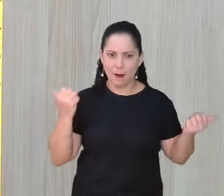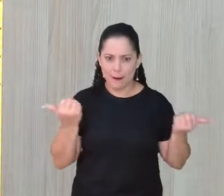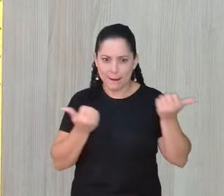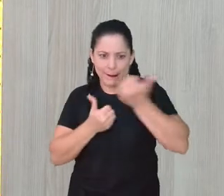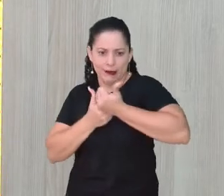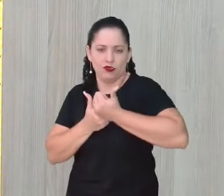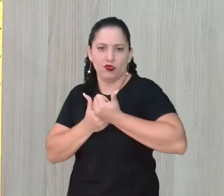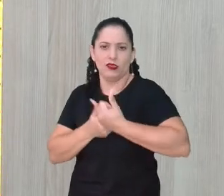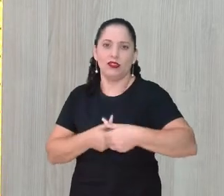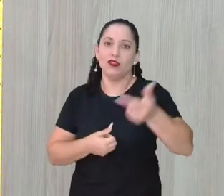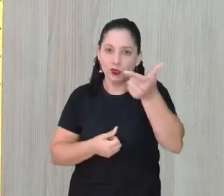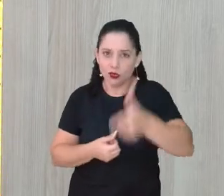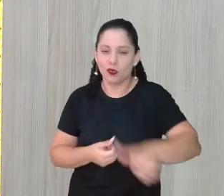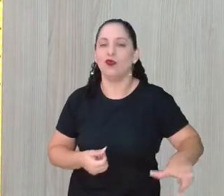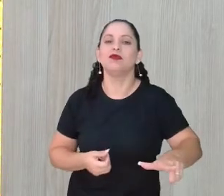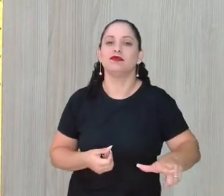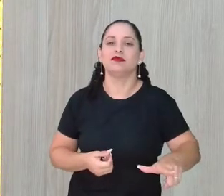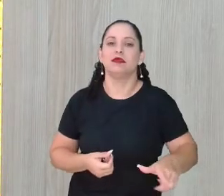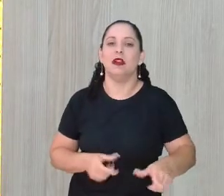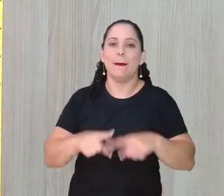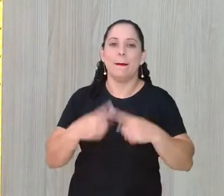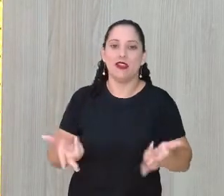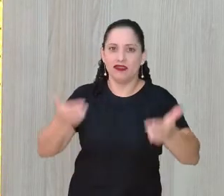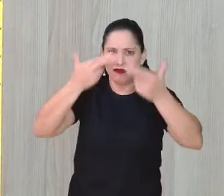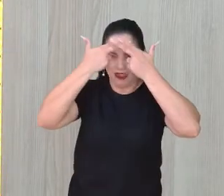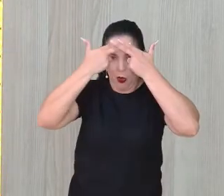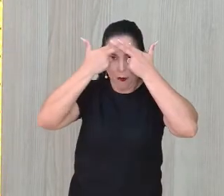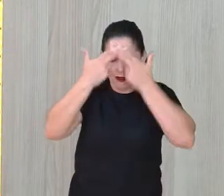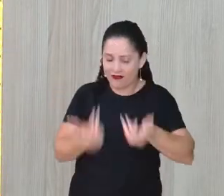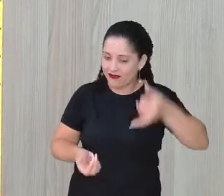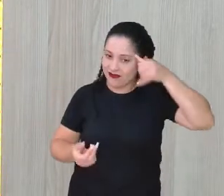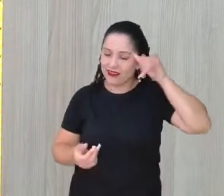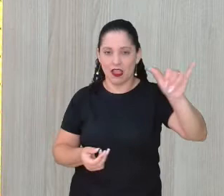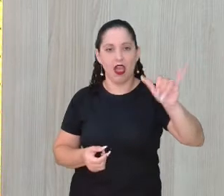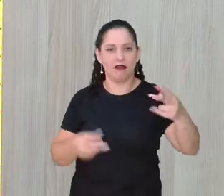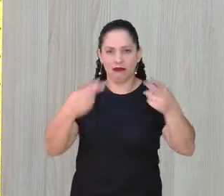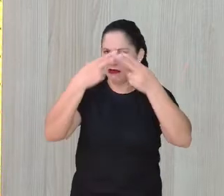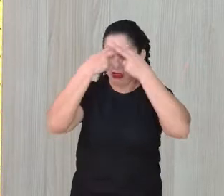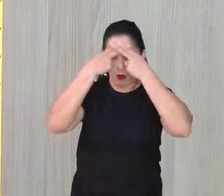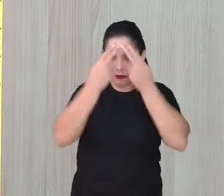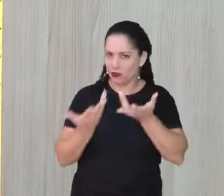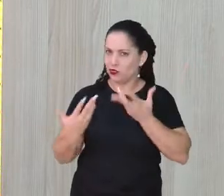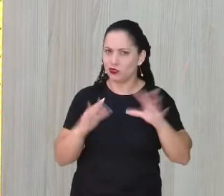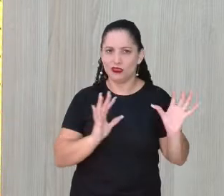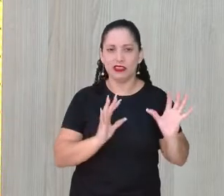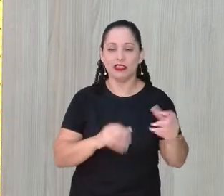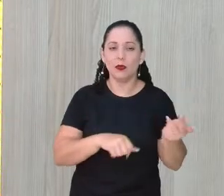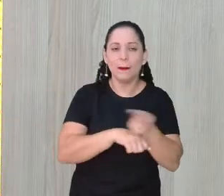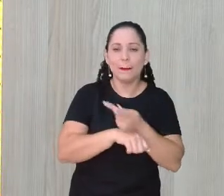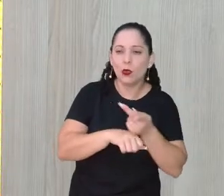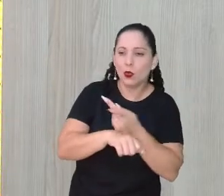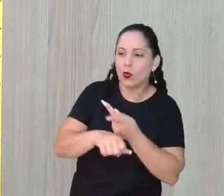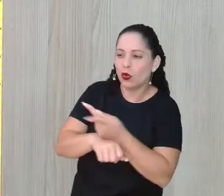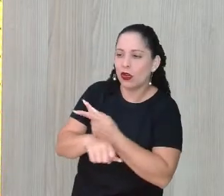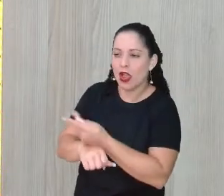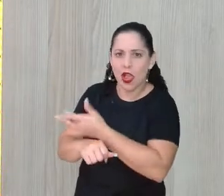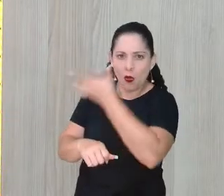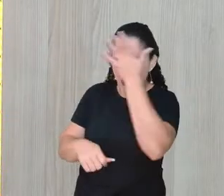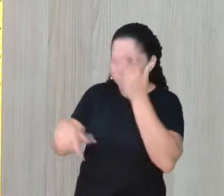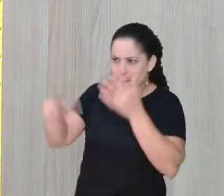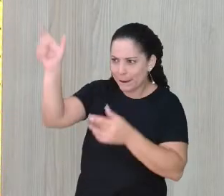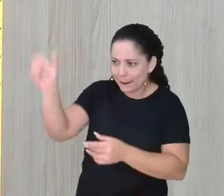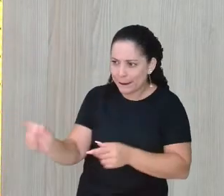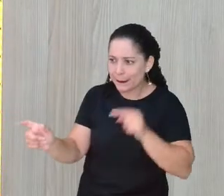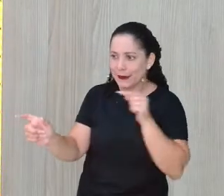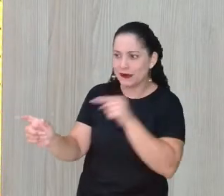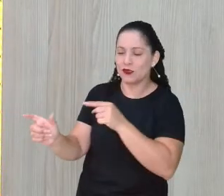mais traumas. Então, o que é que eles fizeram? Eles foram procurar uma figura que representasse os